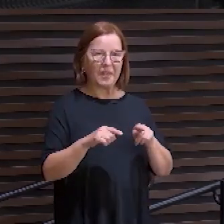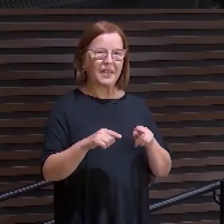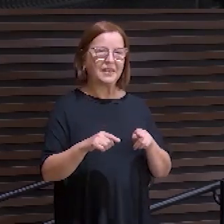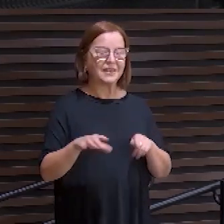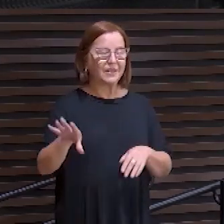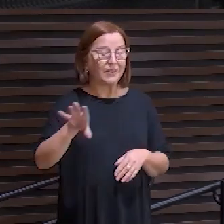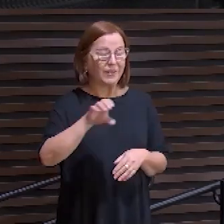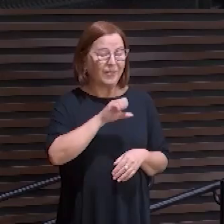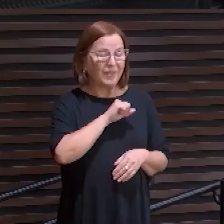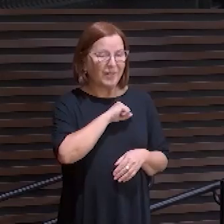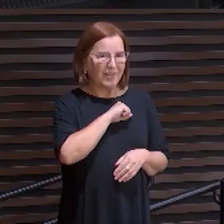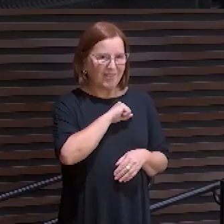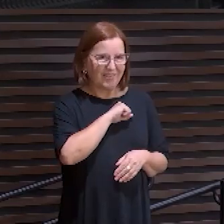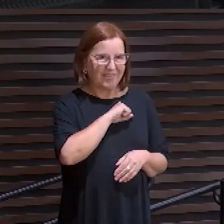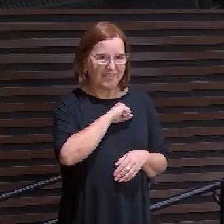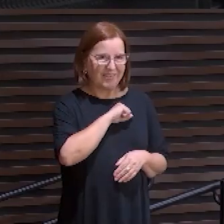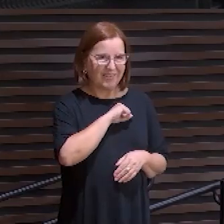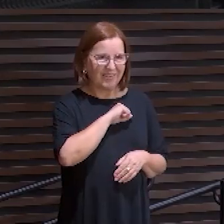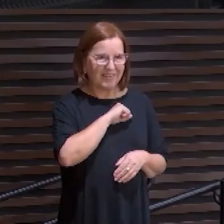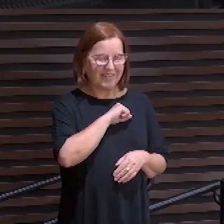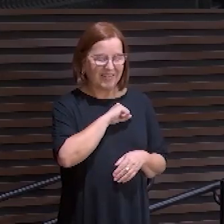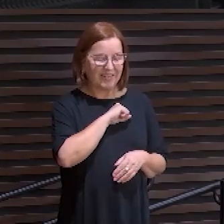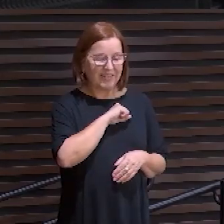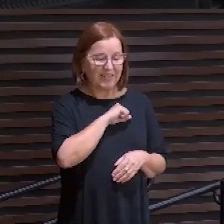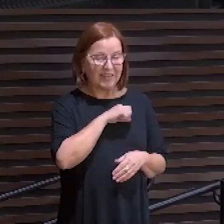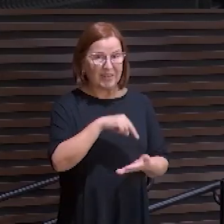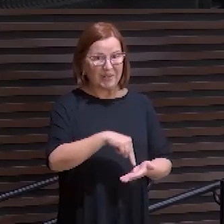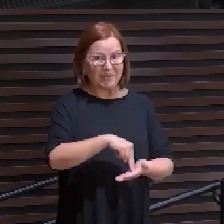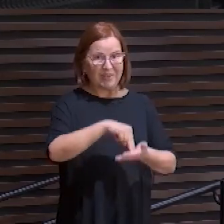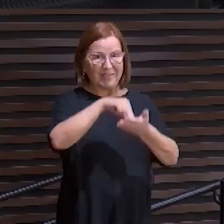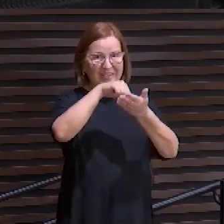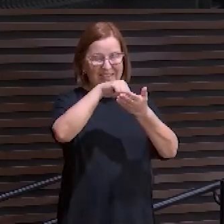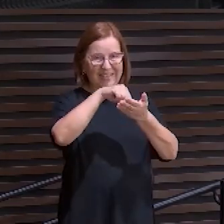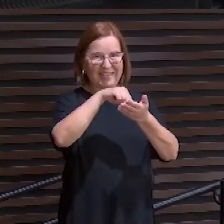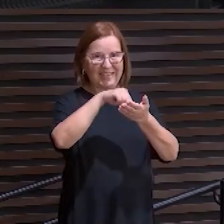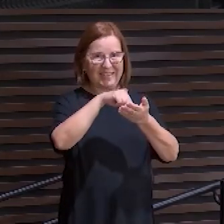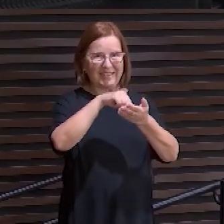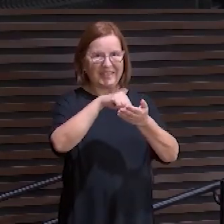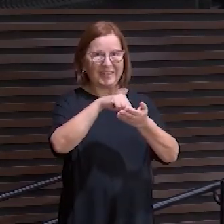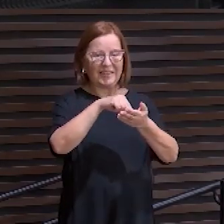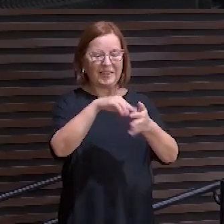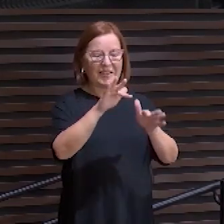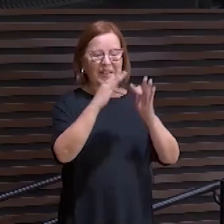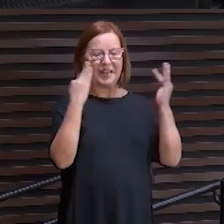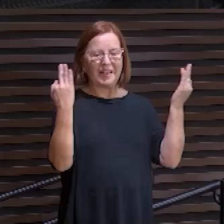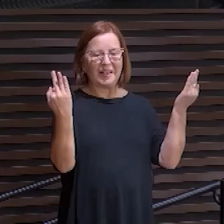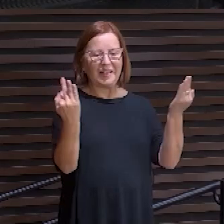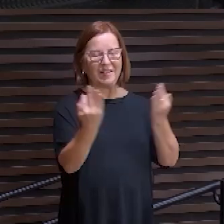o grude que sustenta os laços de uma família saudável.